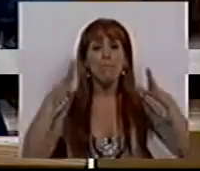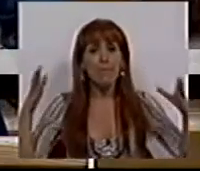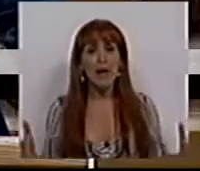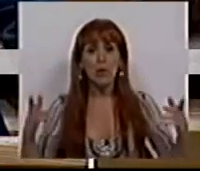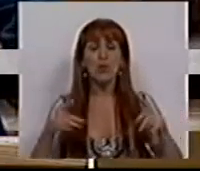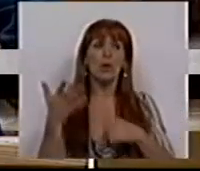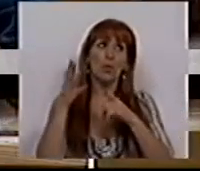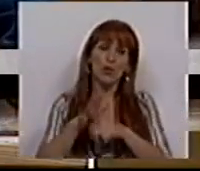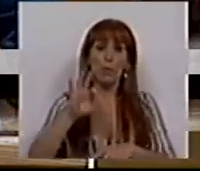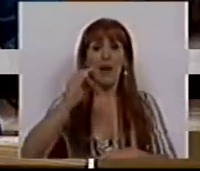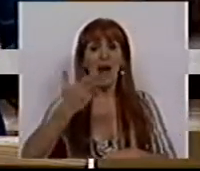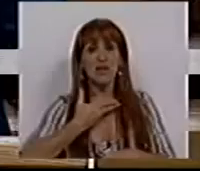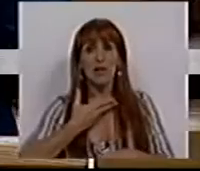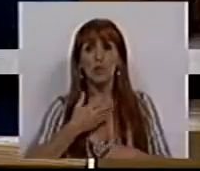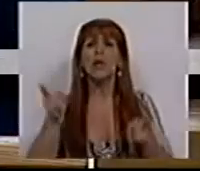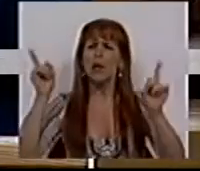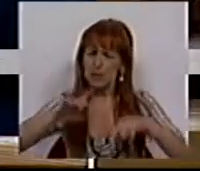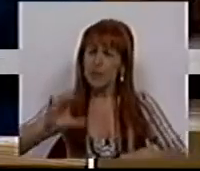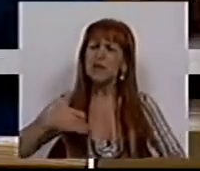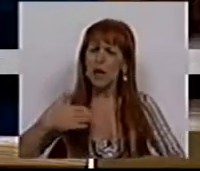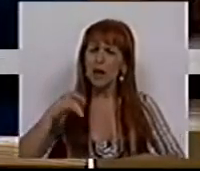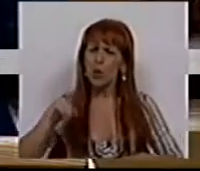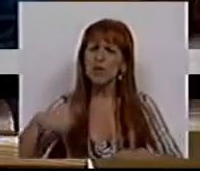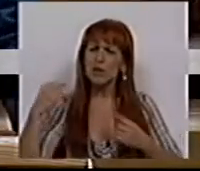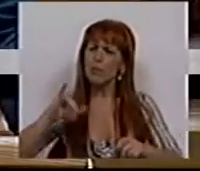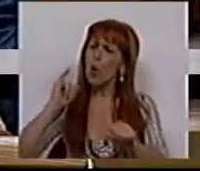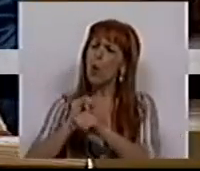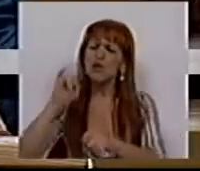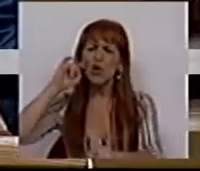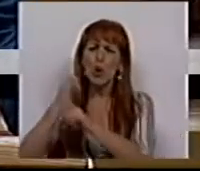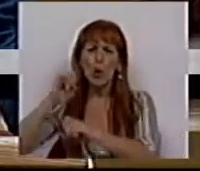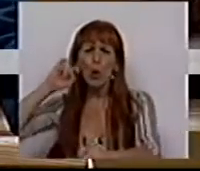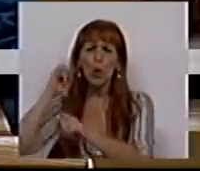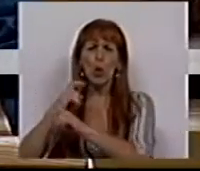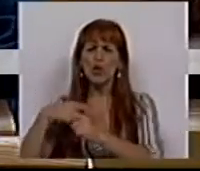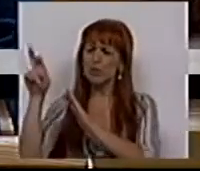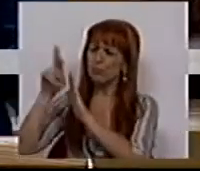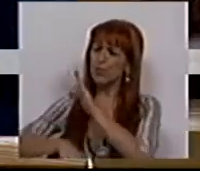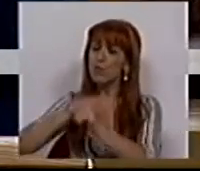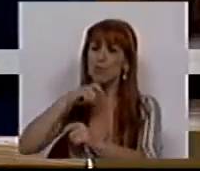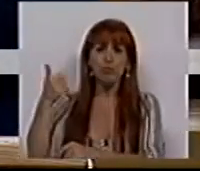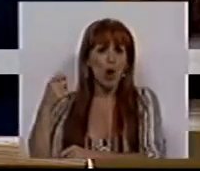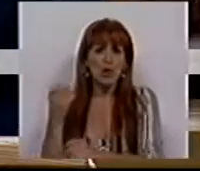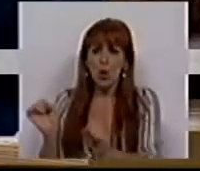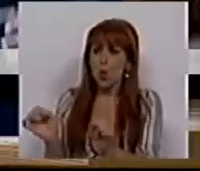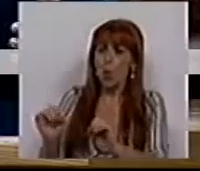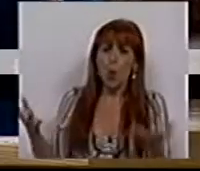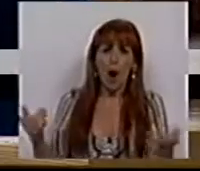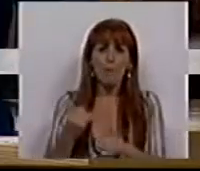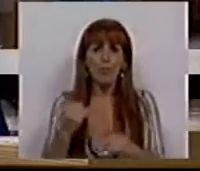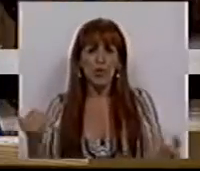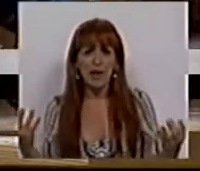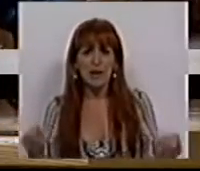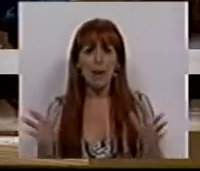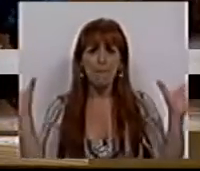maioria, por exemplo, o PSD e até mesmo o CDS tinham outros recursos regimentais que o Bloco de Esquerda já não tinha,